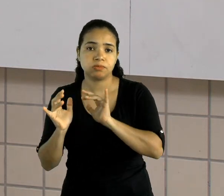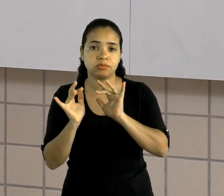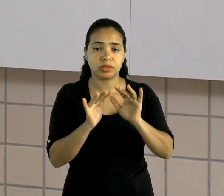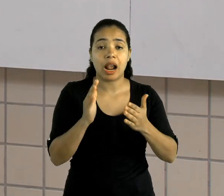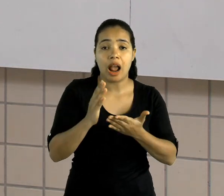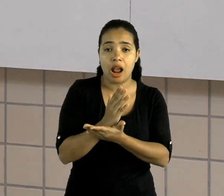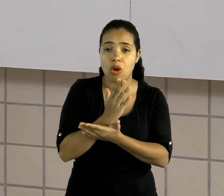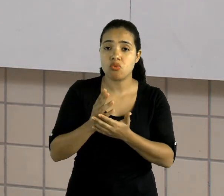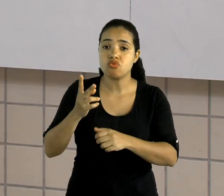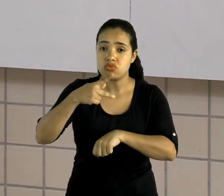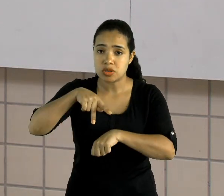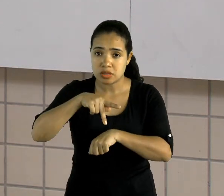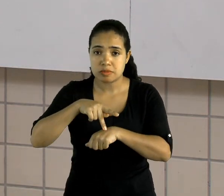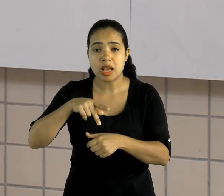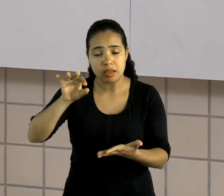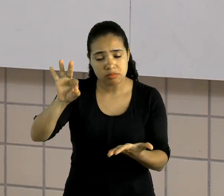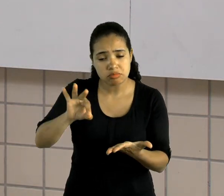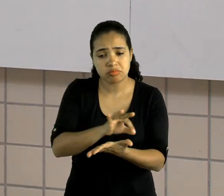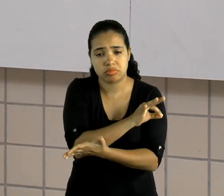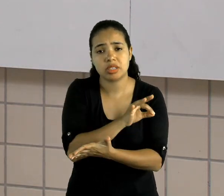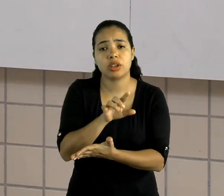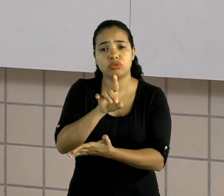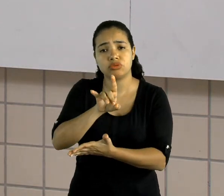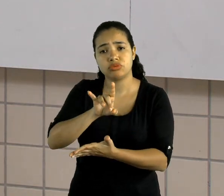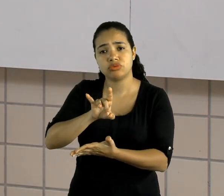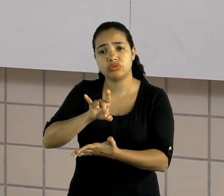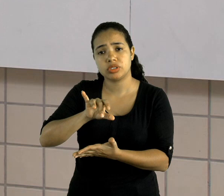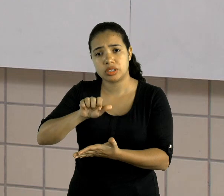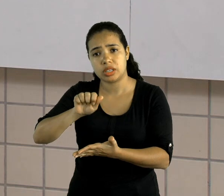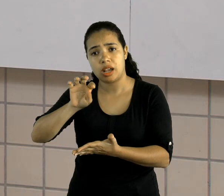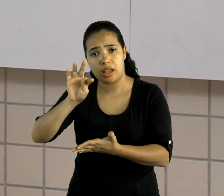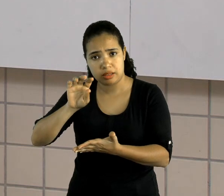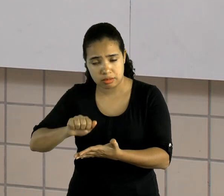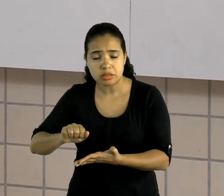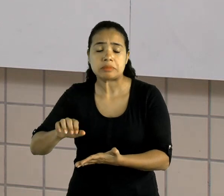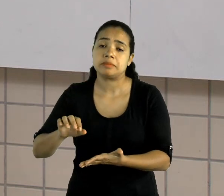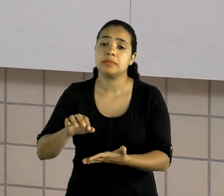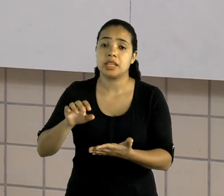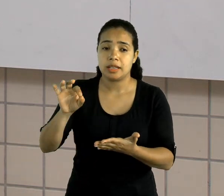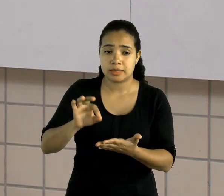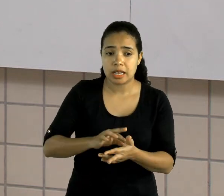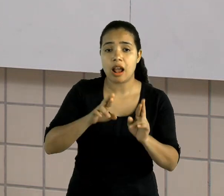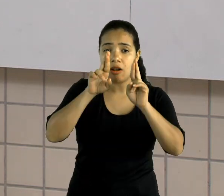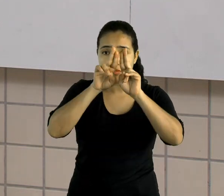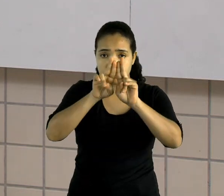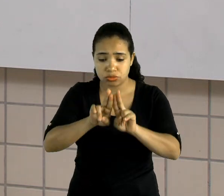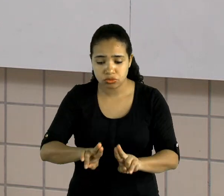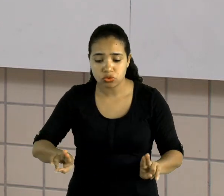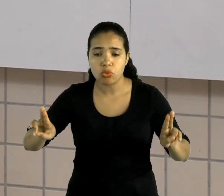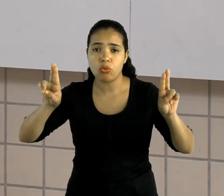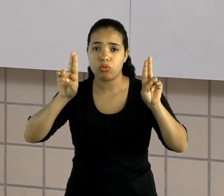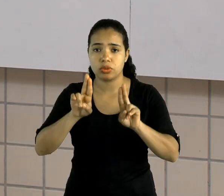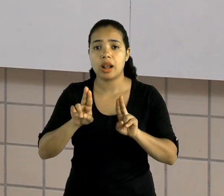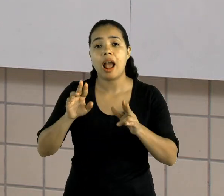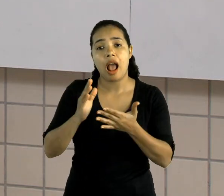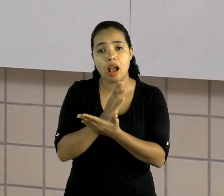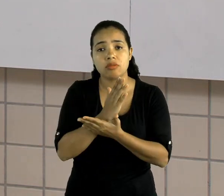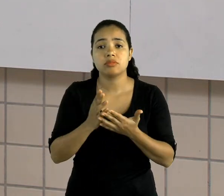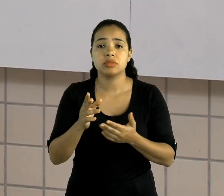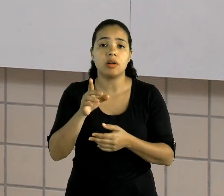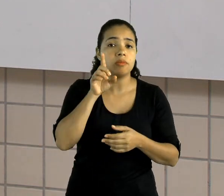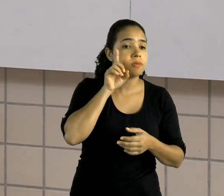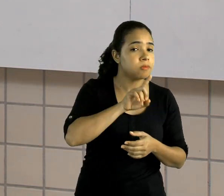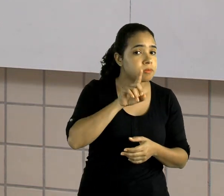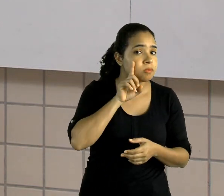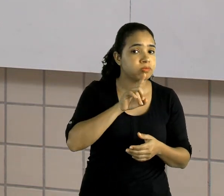assinaram o Pacto de Migração, quase todos que são países membros da ONU, porém outros, como é o caso dos Estados Unidos, não assinou o Pacto